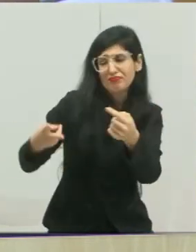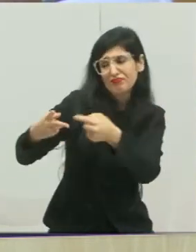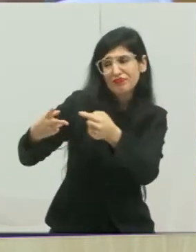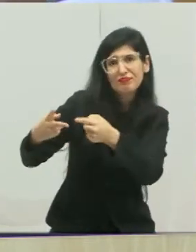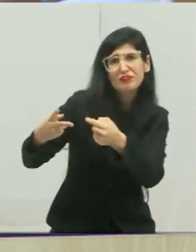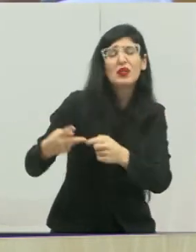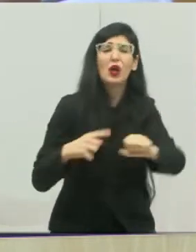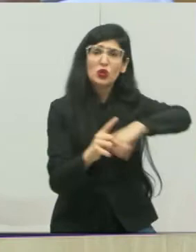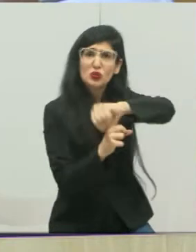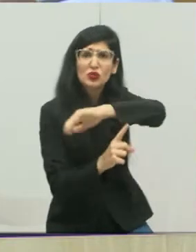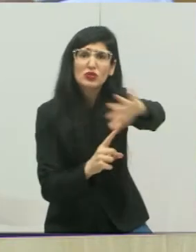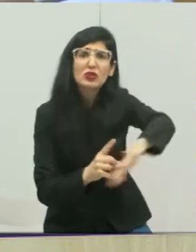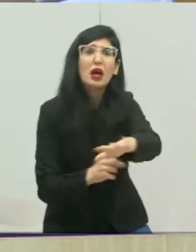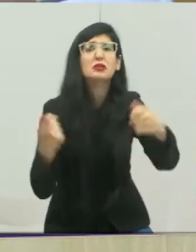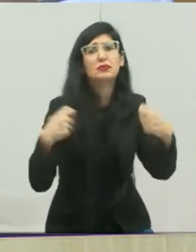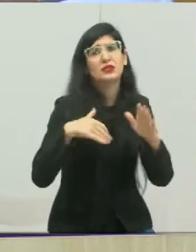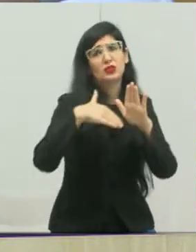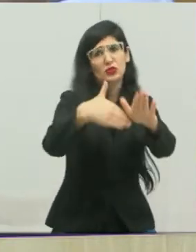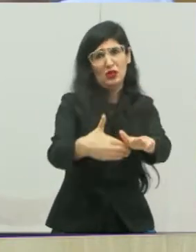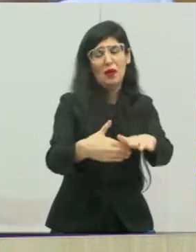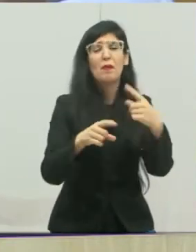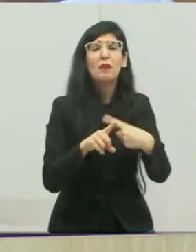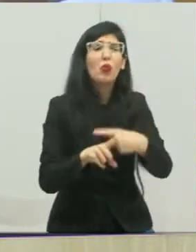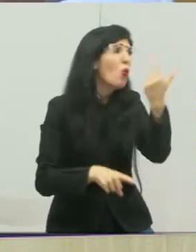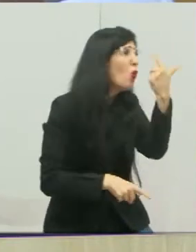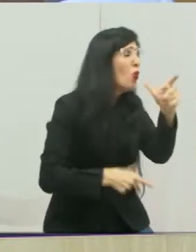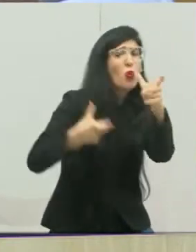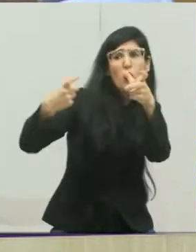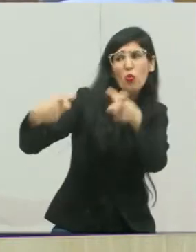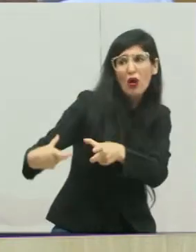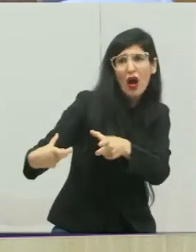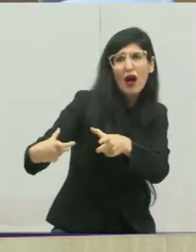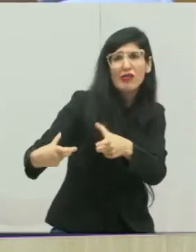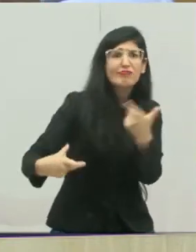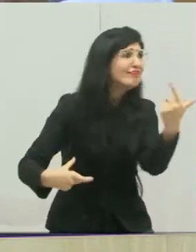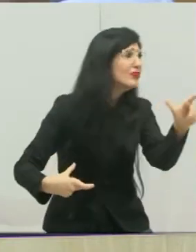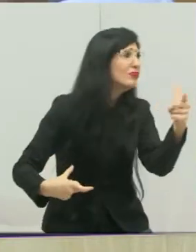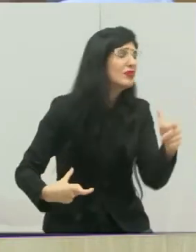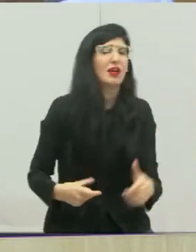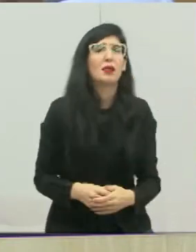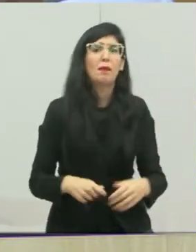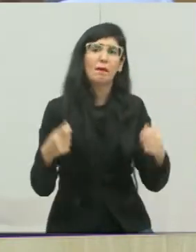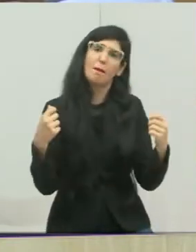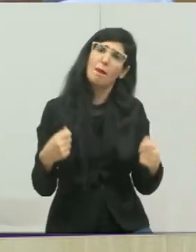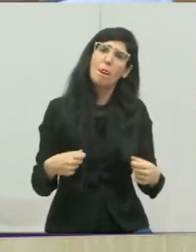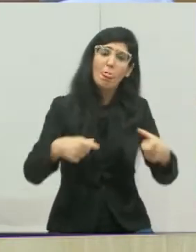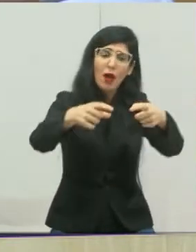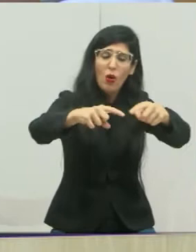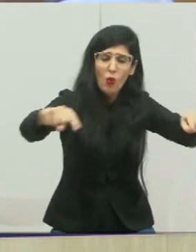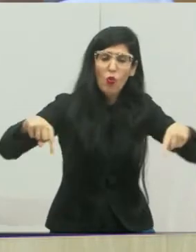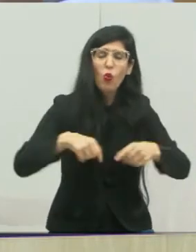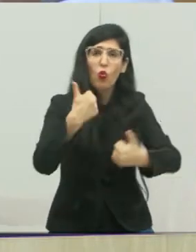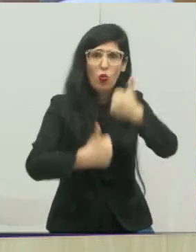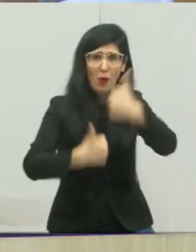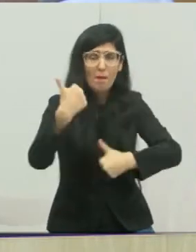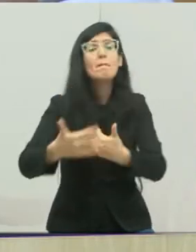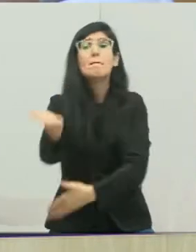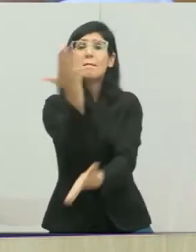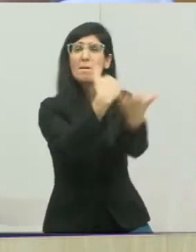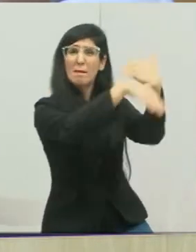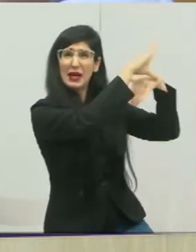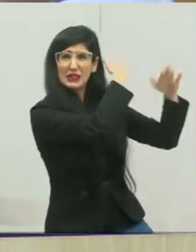pequena comunidade não há outra área pública para a construção de um campo de futebol, pois o que tinha há uns 6 anos